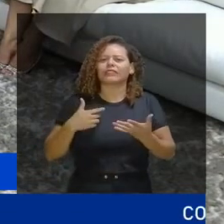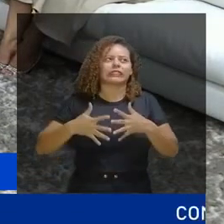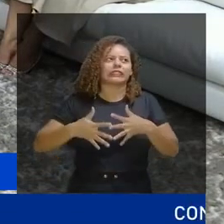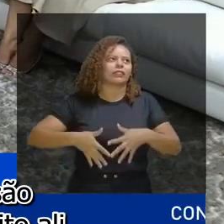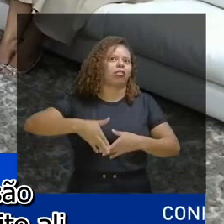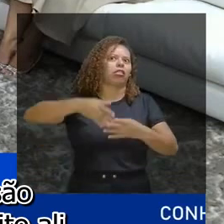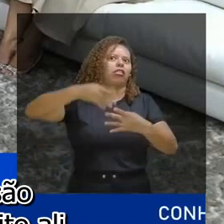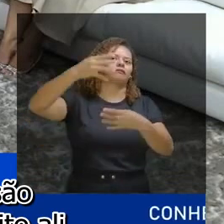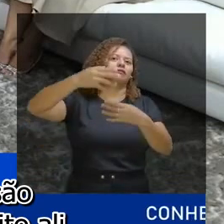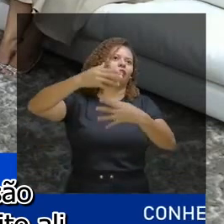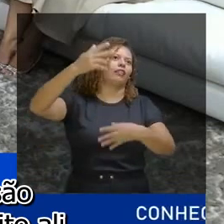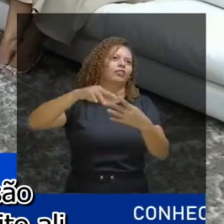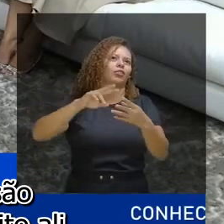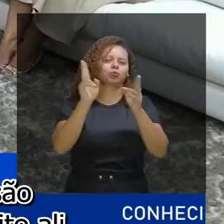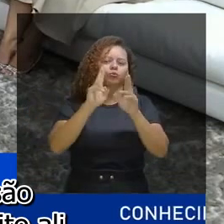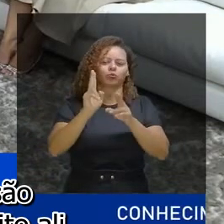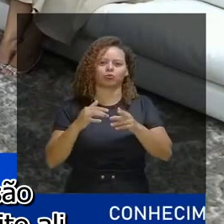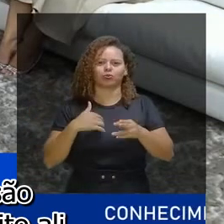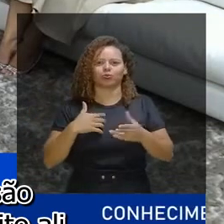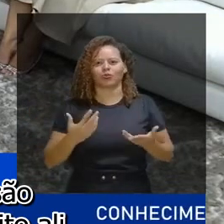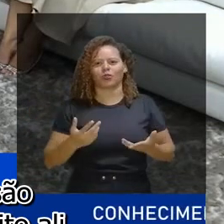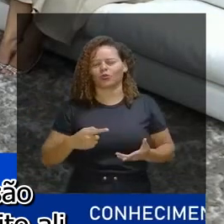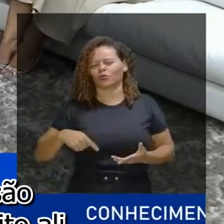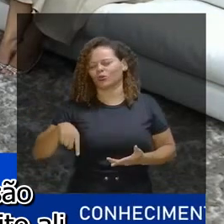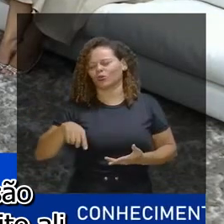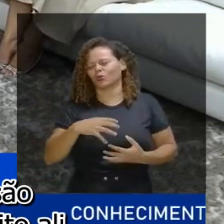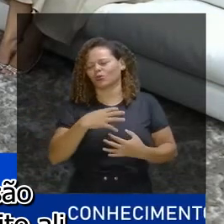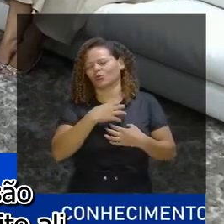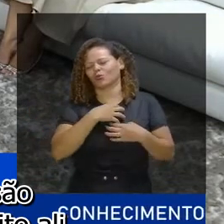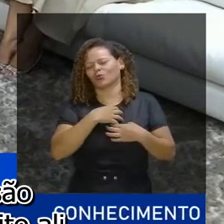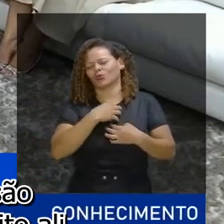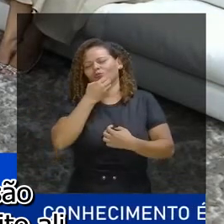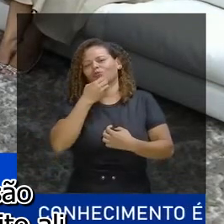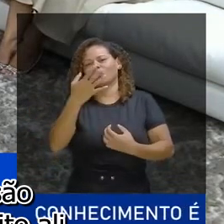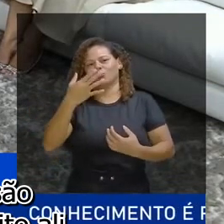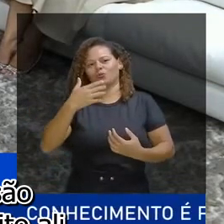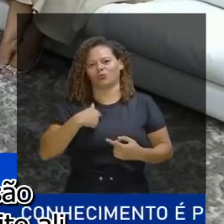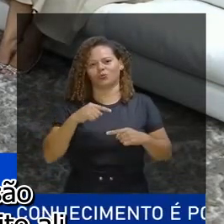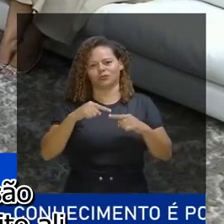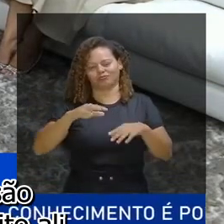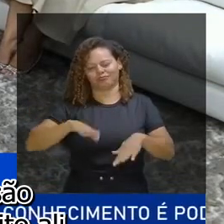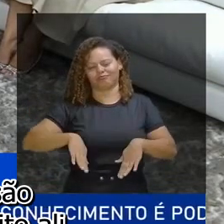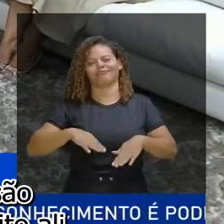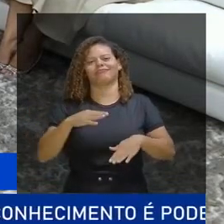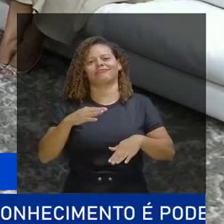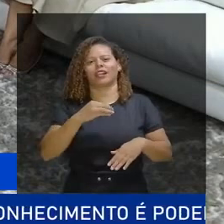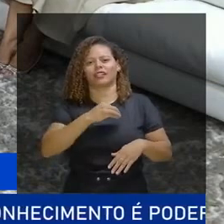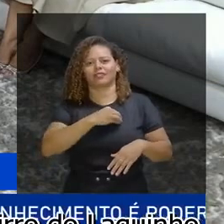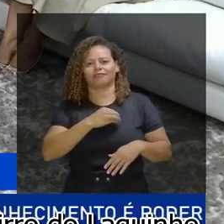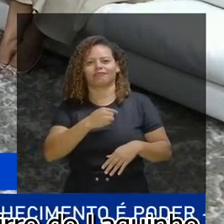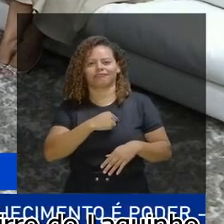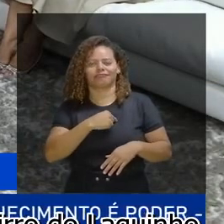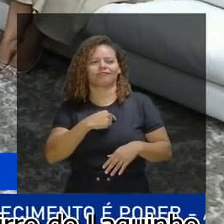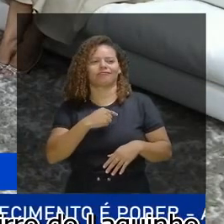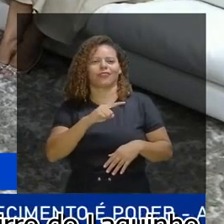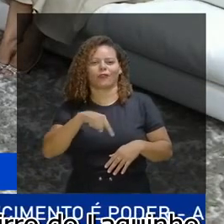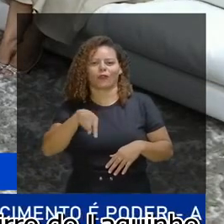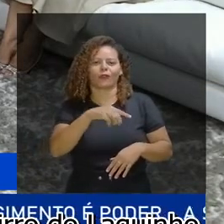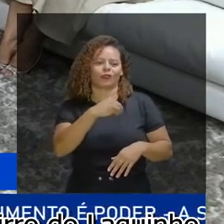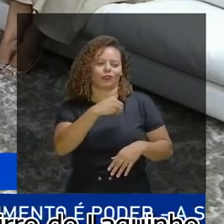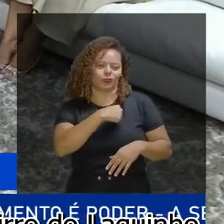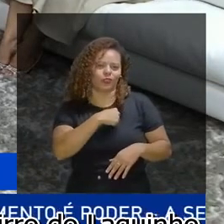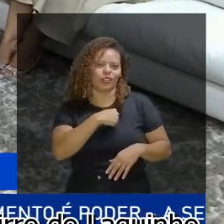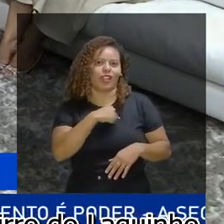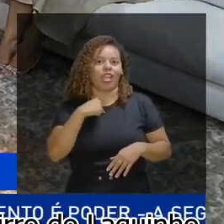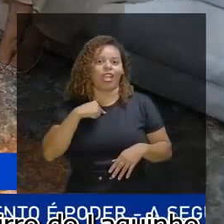realmente assim uma tarde só para nominar todos que são queridos em meu coração, porque resido ali, habito ali. Vou ser enterrado